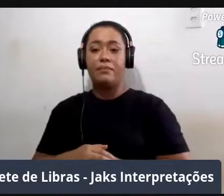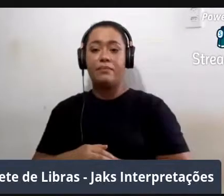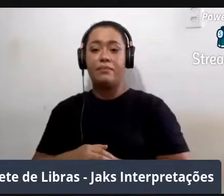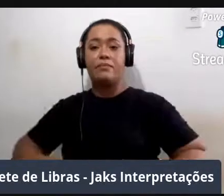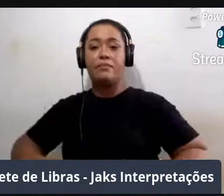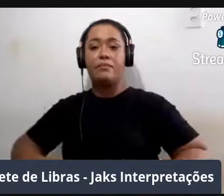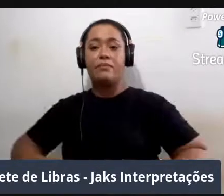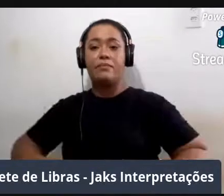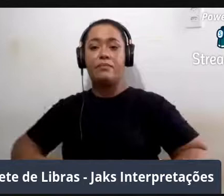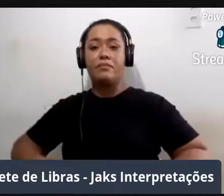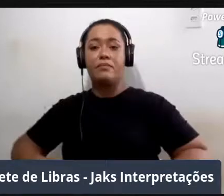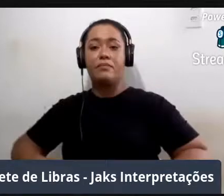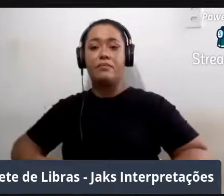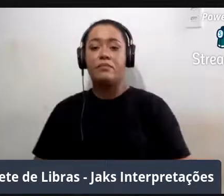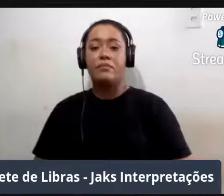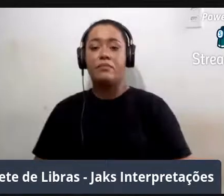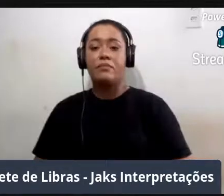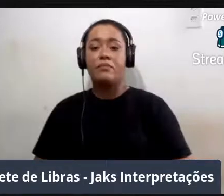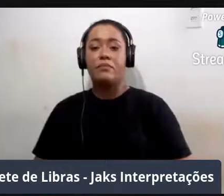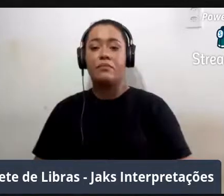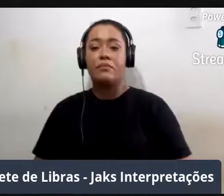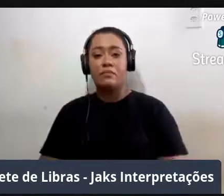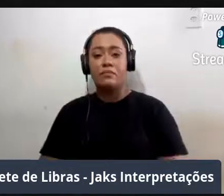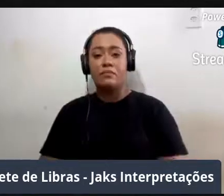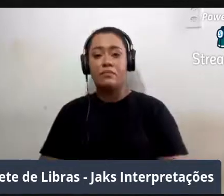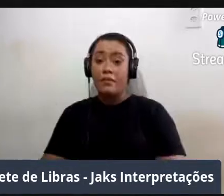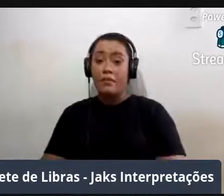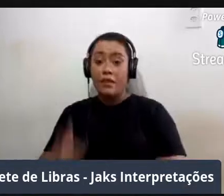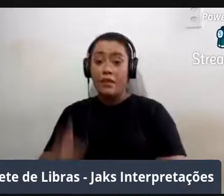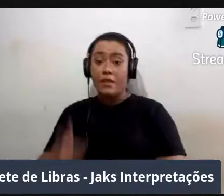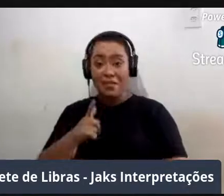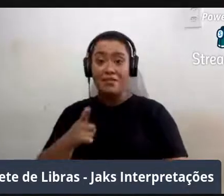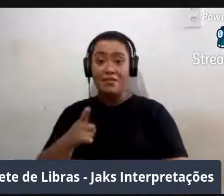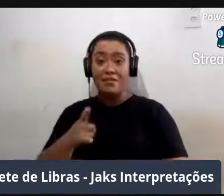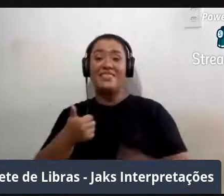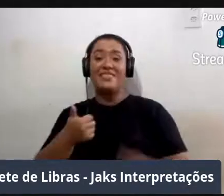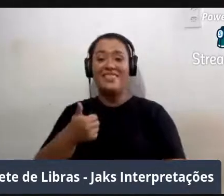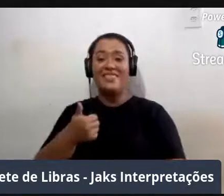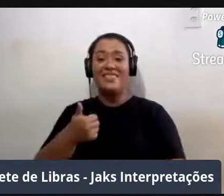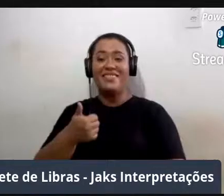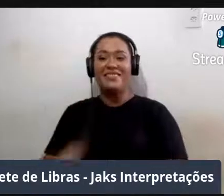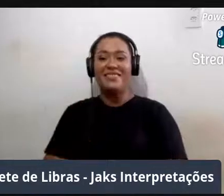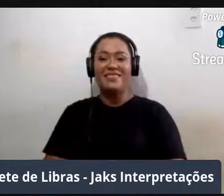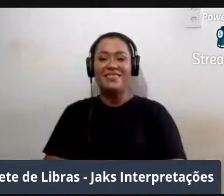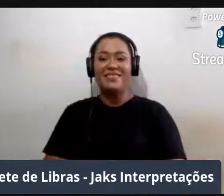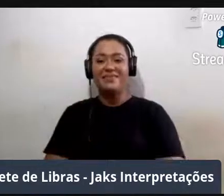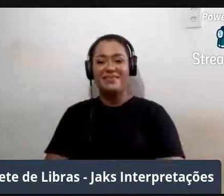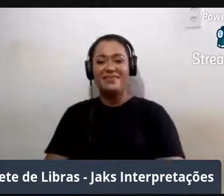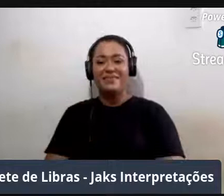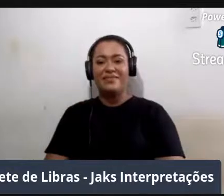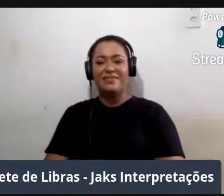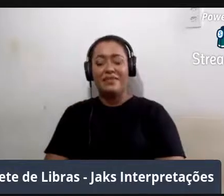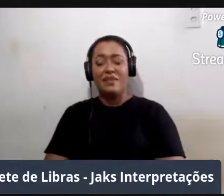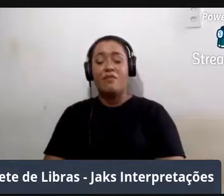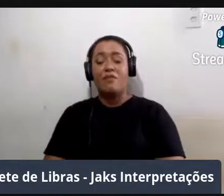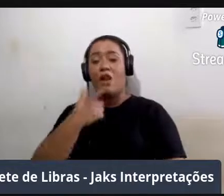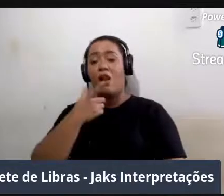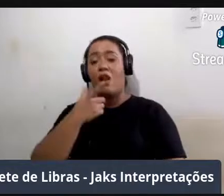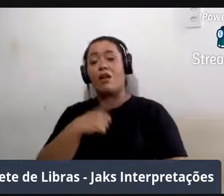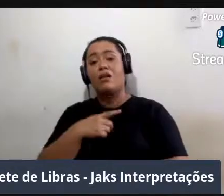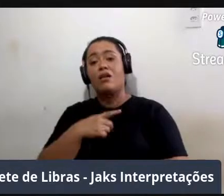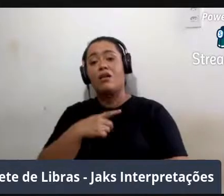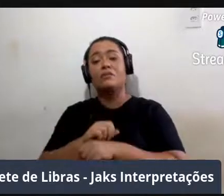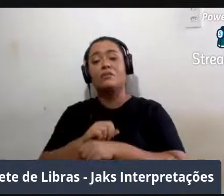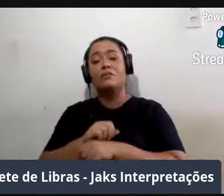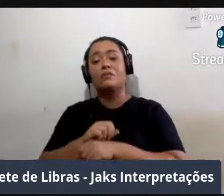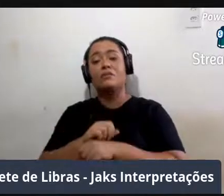E aí? A Telan House, ela coloca a mensagem ali. Então, ela mandou um áudio agora, Lourdes, não sei se adiantava